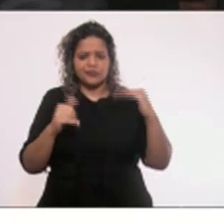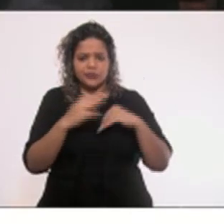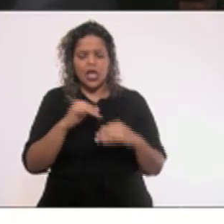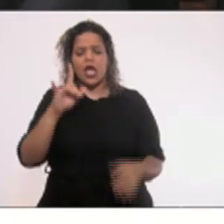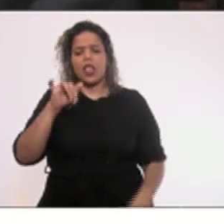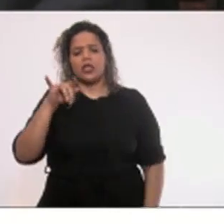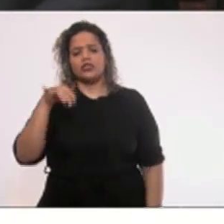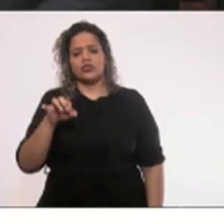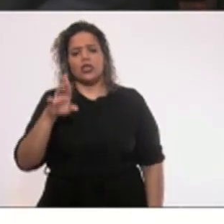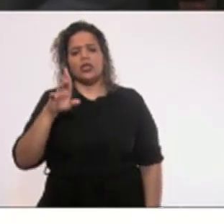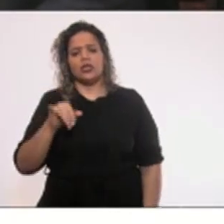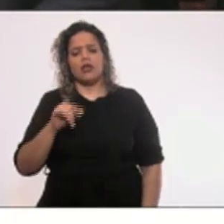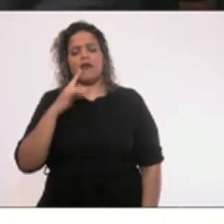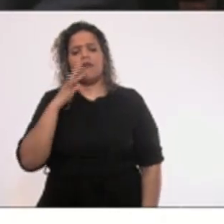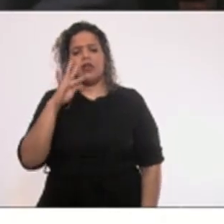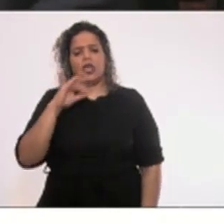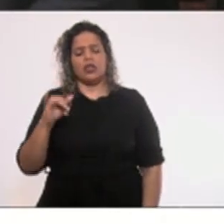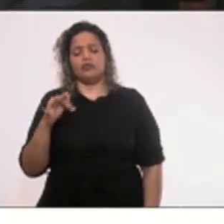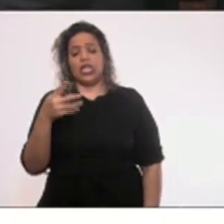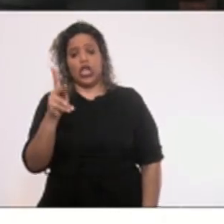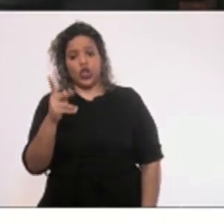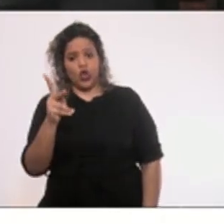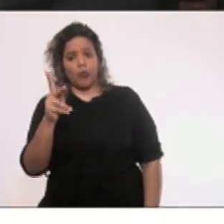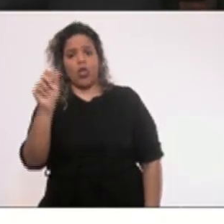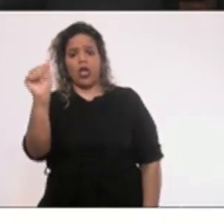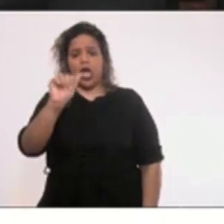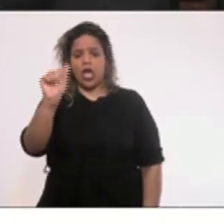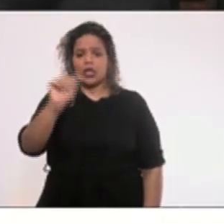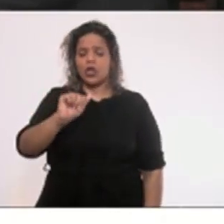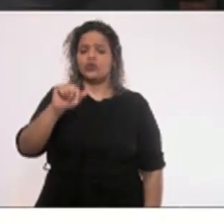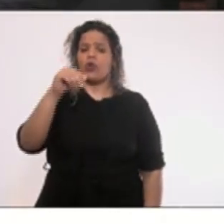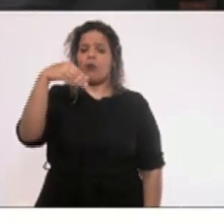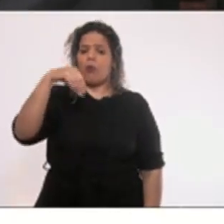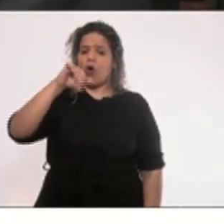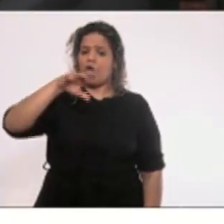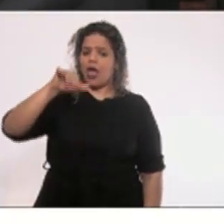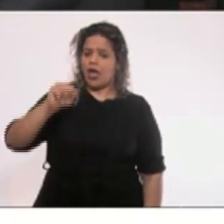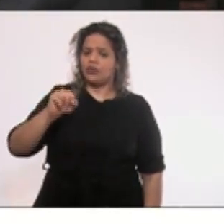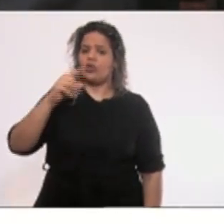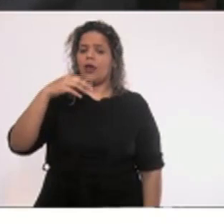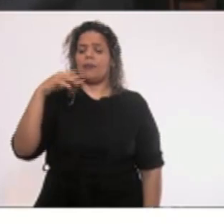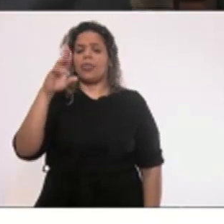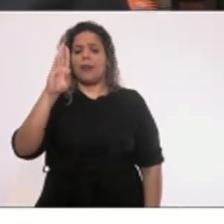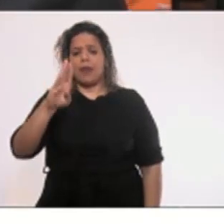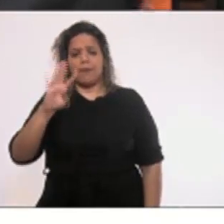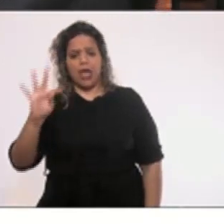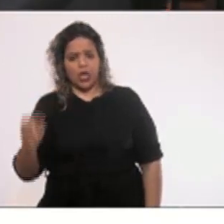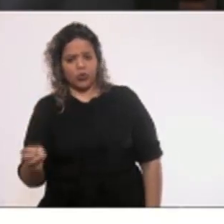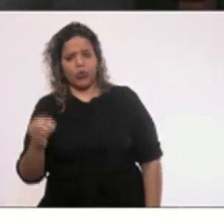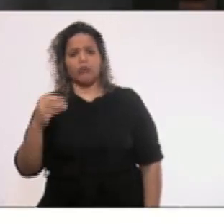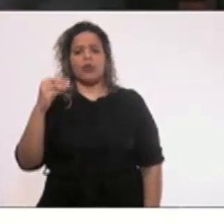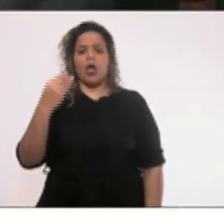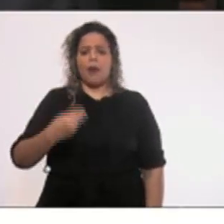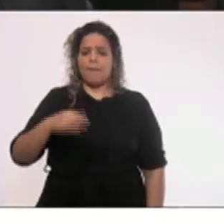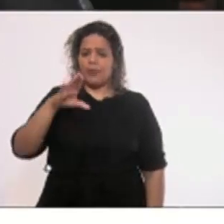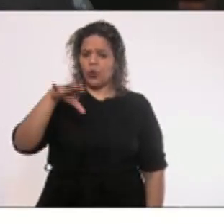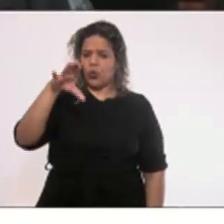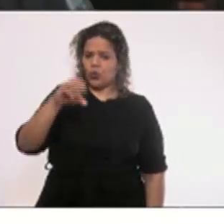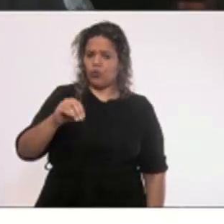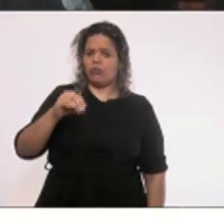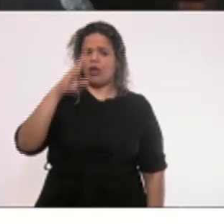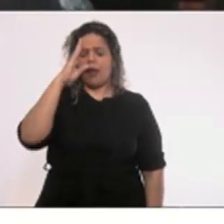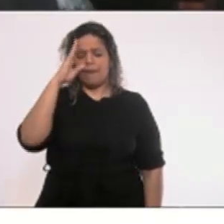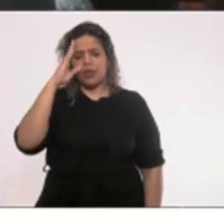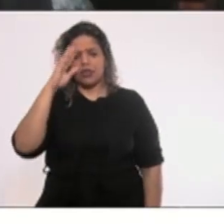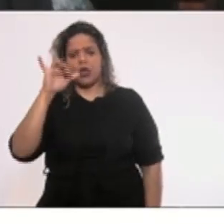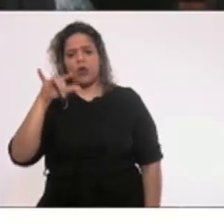Alexandre Freitas, Alexandre Quinoploque, Anderson Alexandre, Anderson Moraes, Bebeto Brazão, Bruno Dauari, Capitão Nelson,